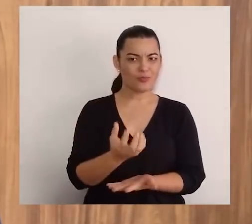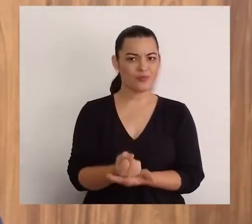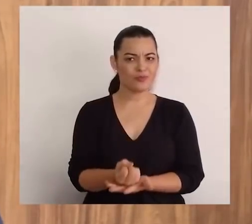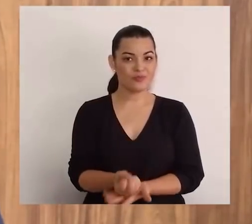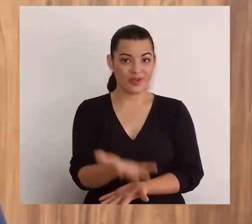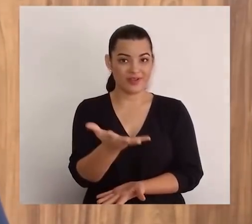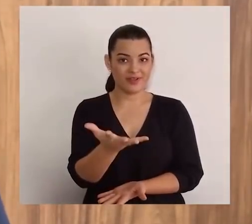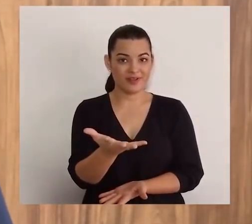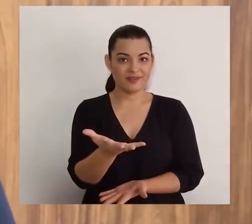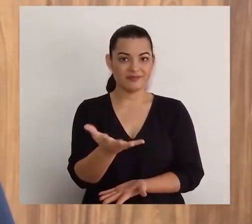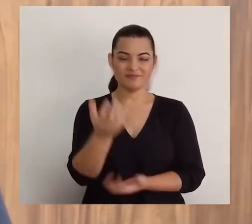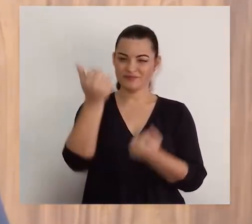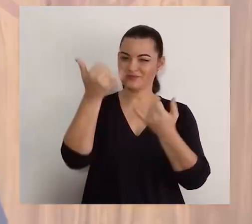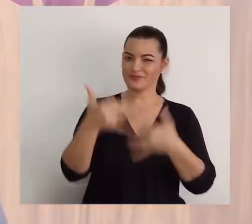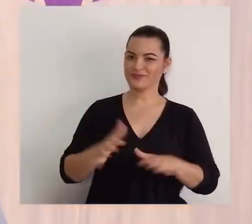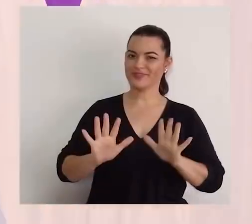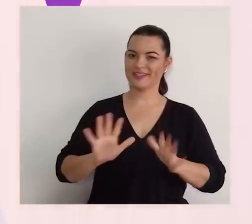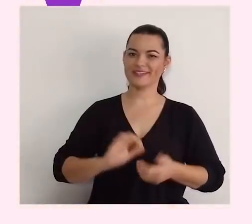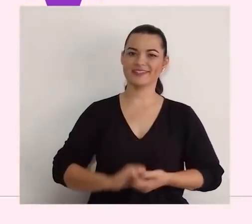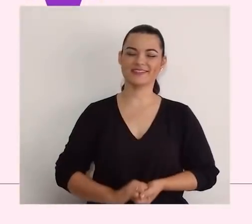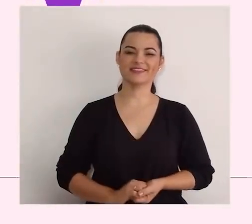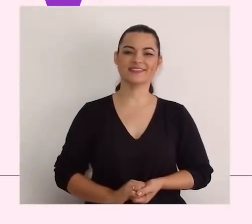o que é isso.